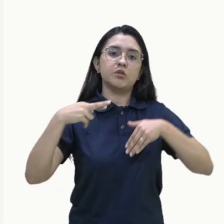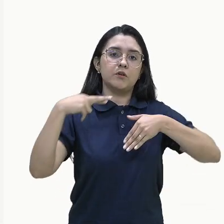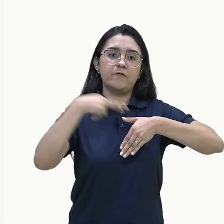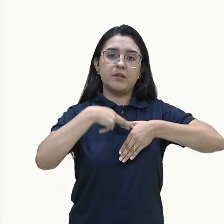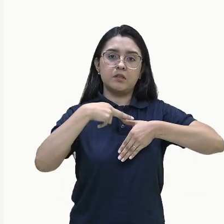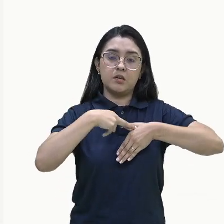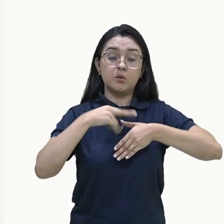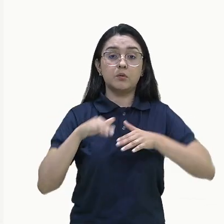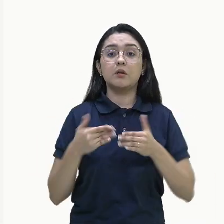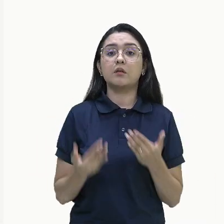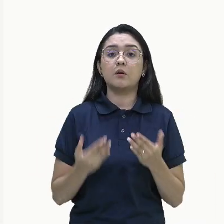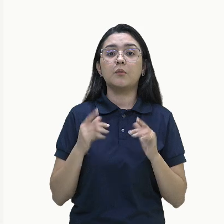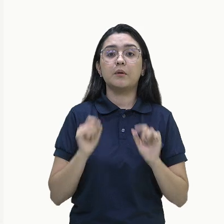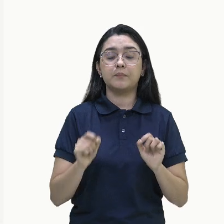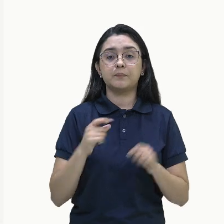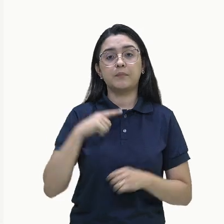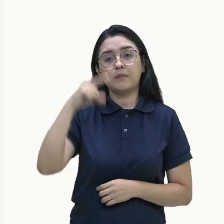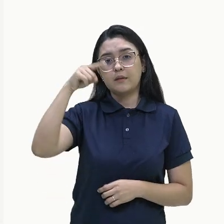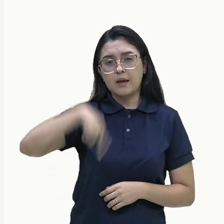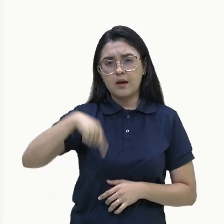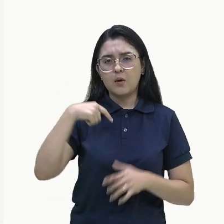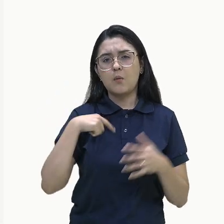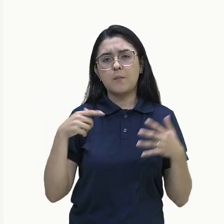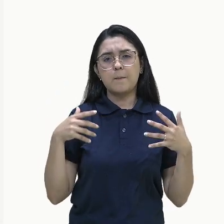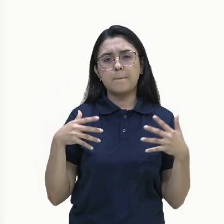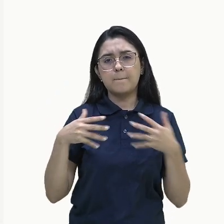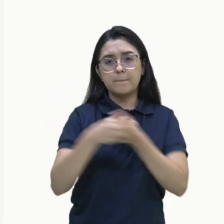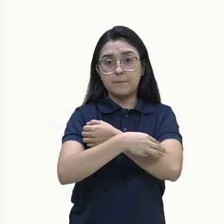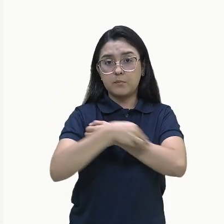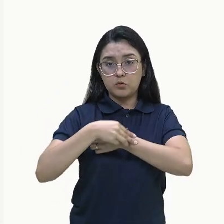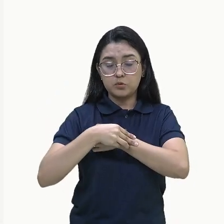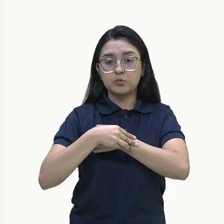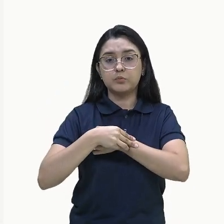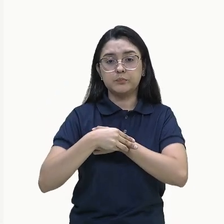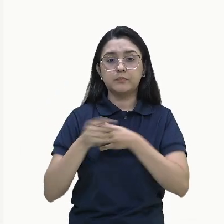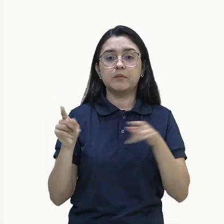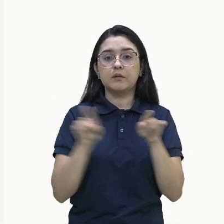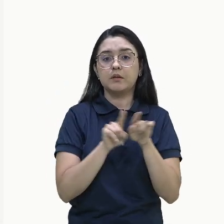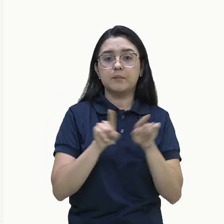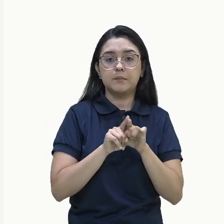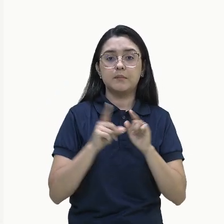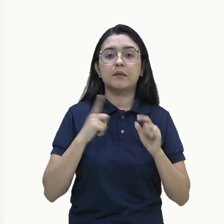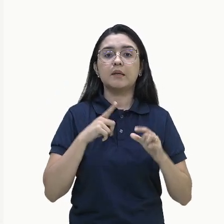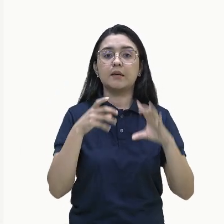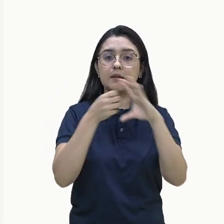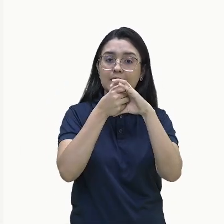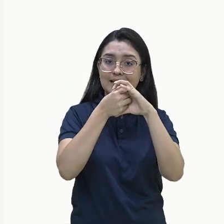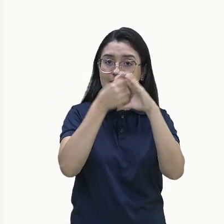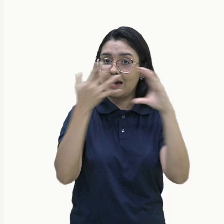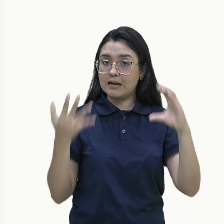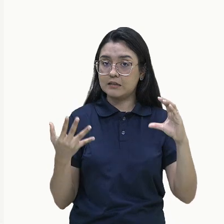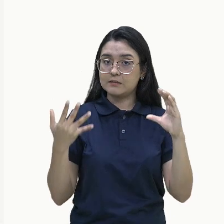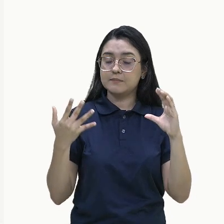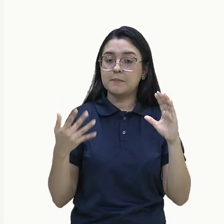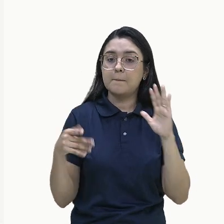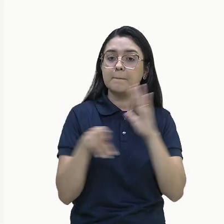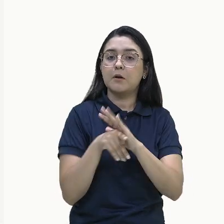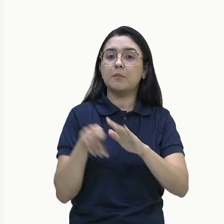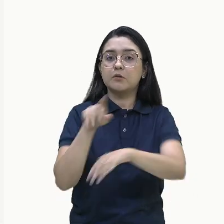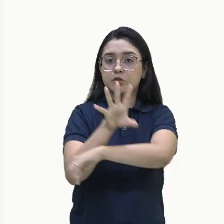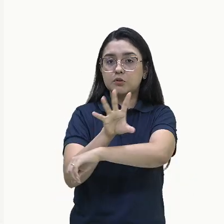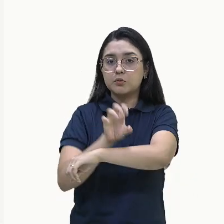ventrículos, ele é um músculo, tá? E ele possui características de contração